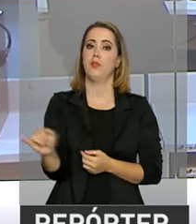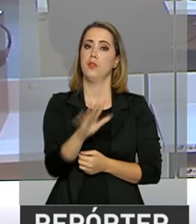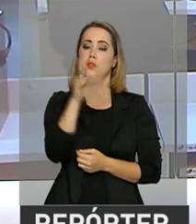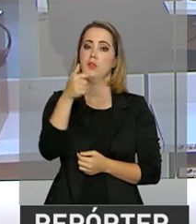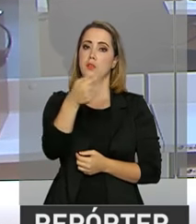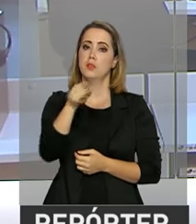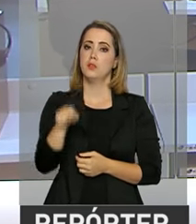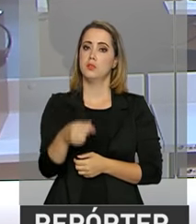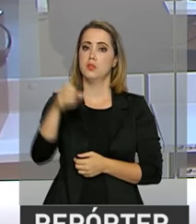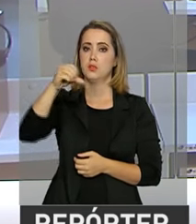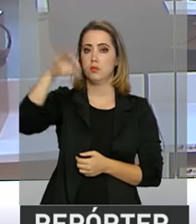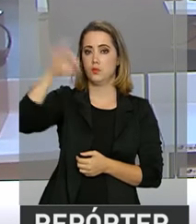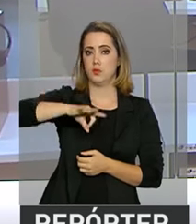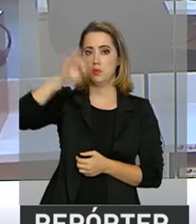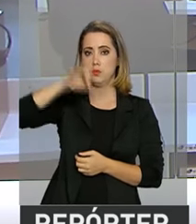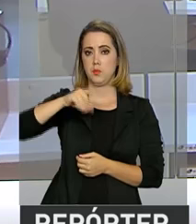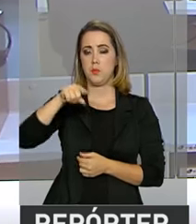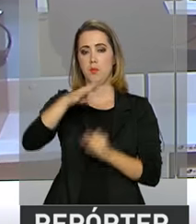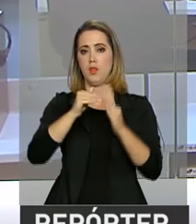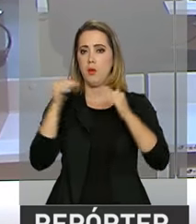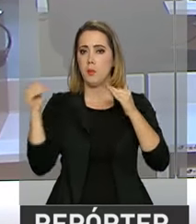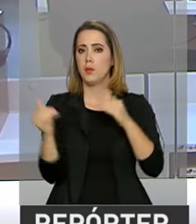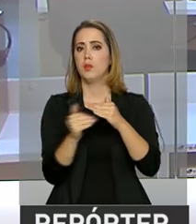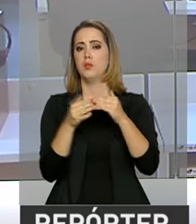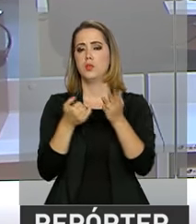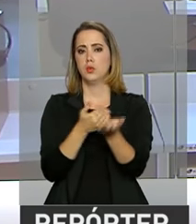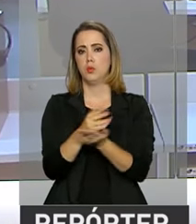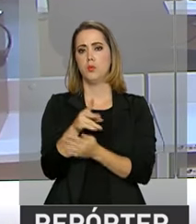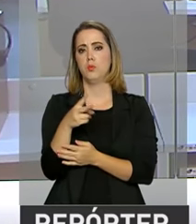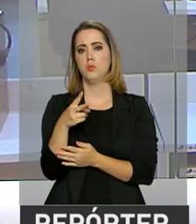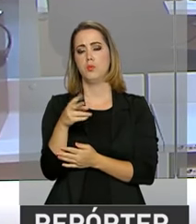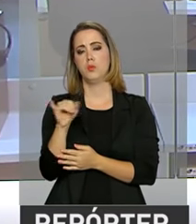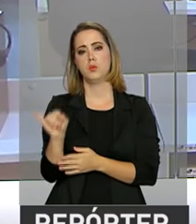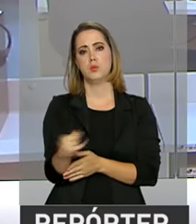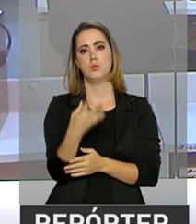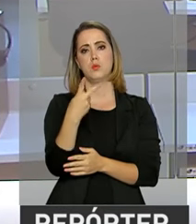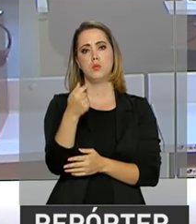de 7,9%, o menor valor desde janeiro de